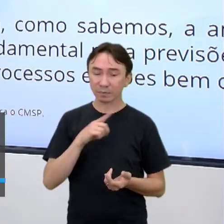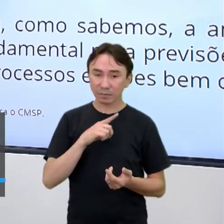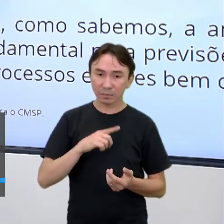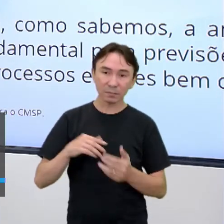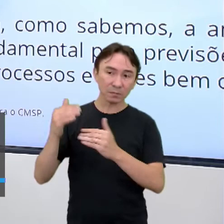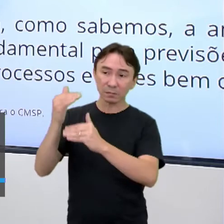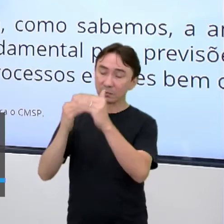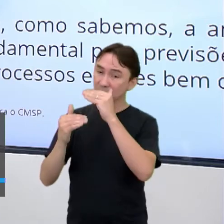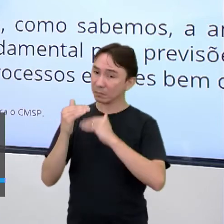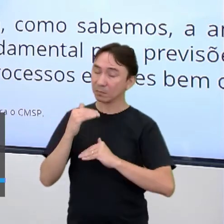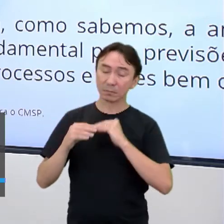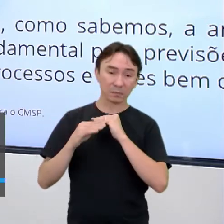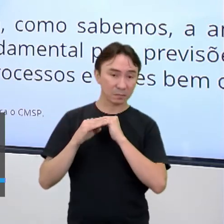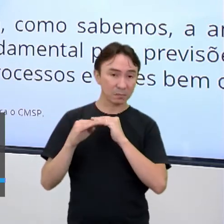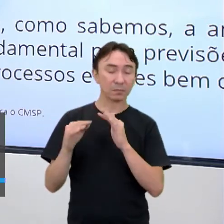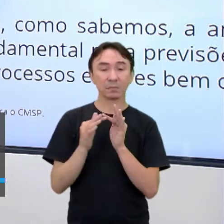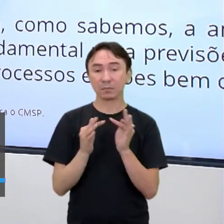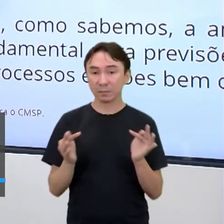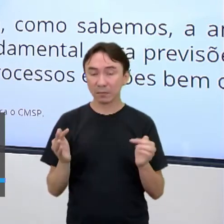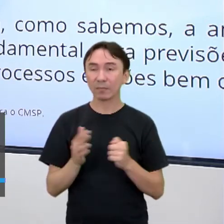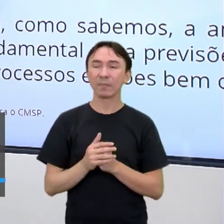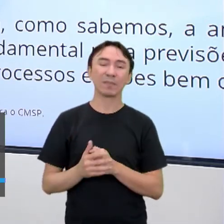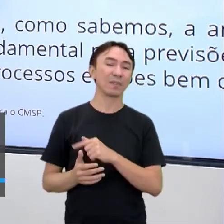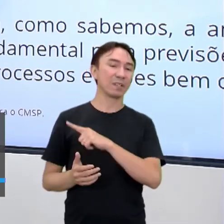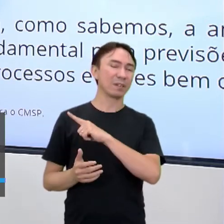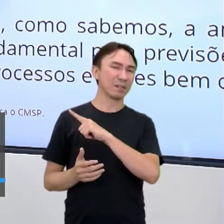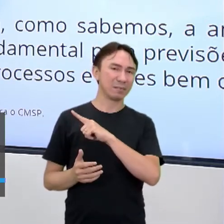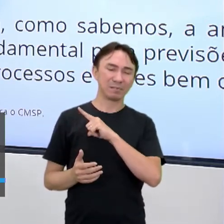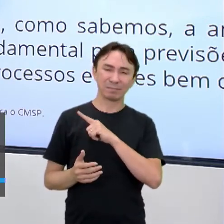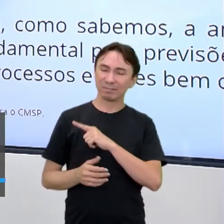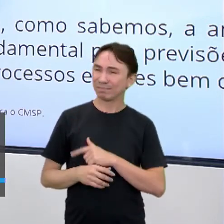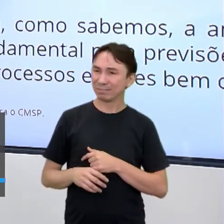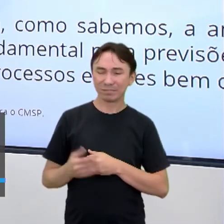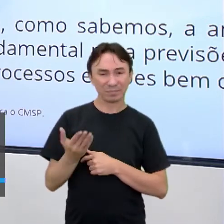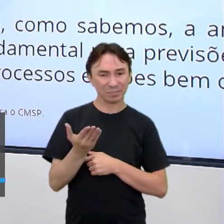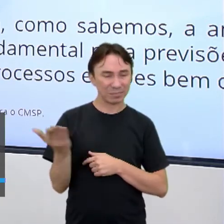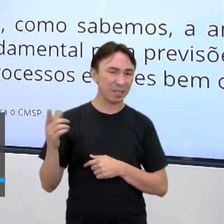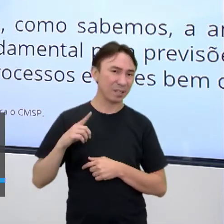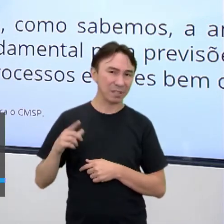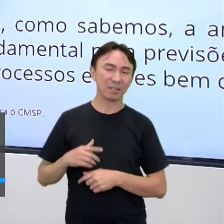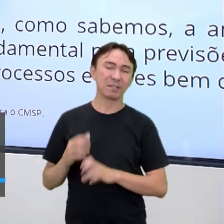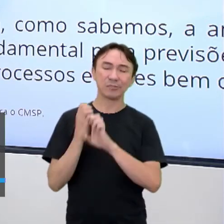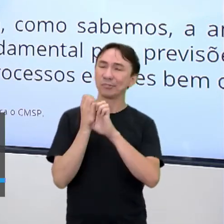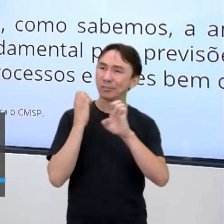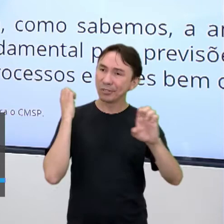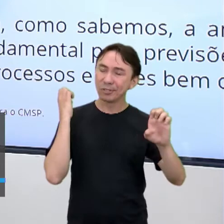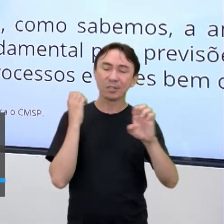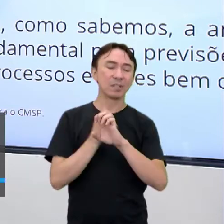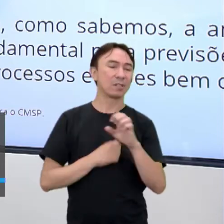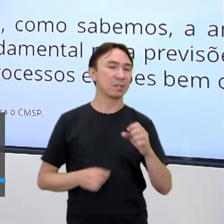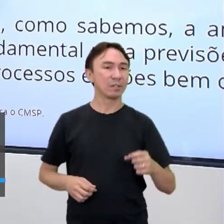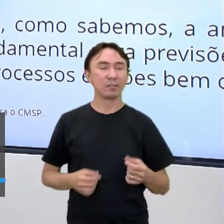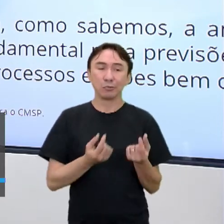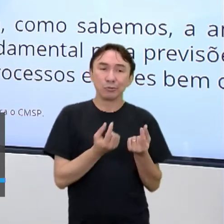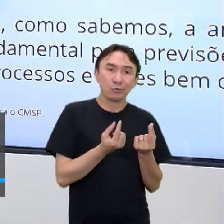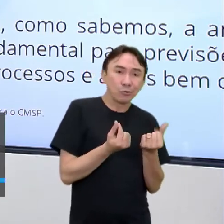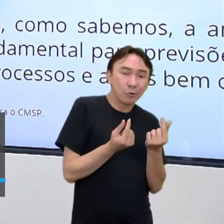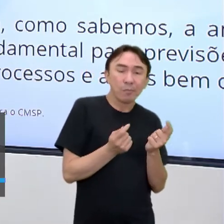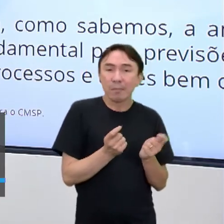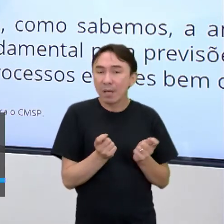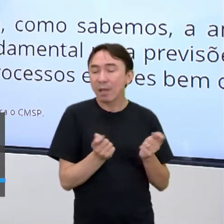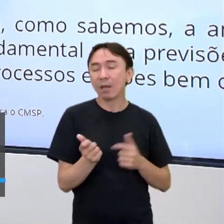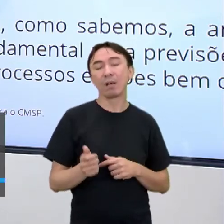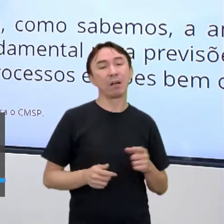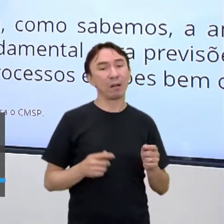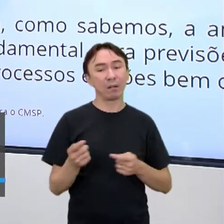muito comuns aí, né, vou puxar a sardinha aí para o lado das exatas, né, muito comum nas engenharias, em economia, administração, enfim, mas que pode